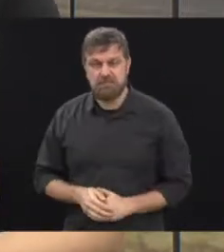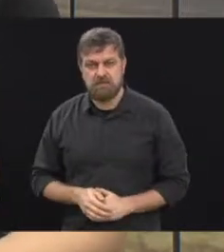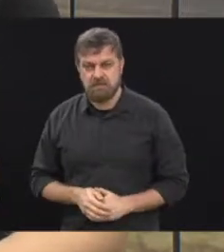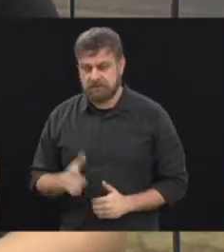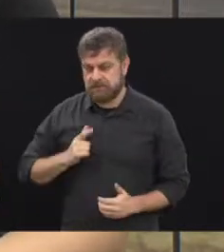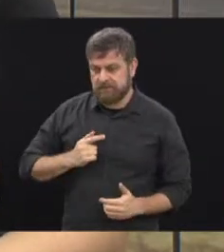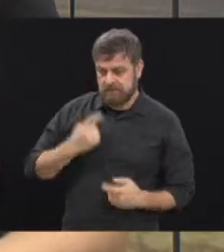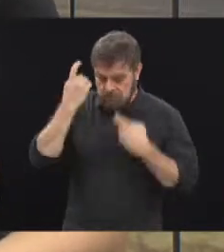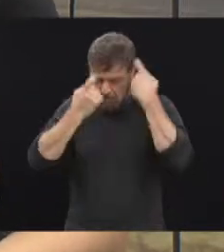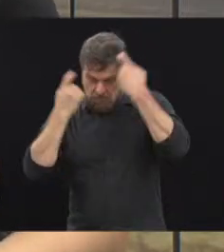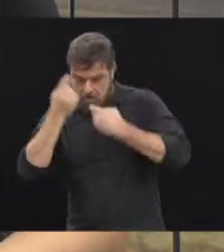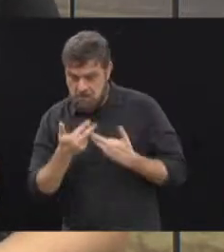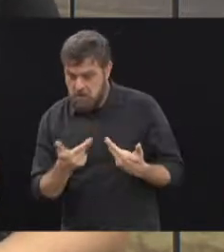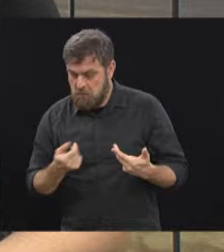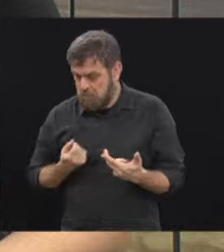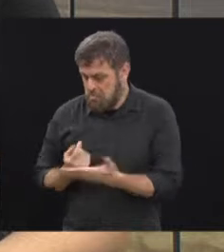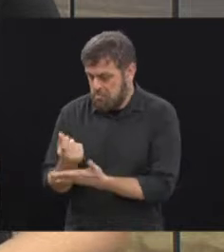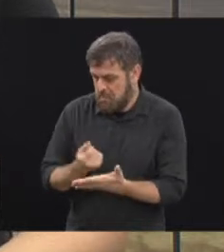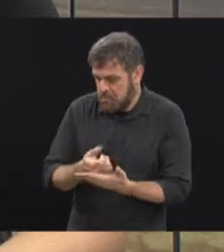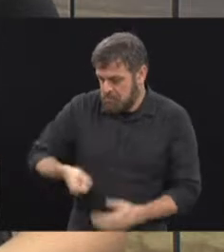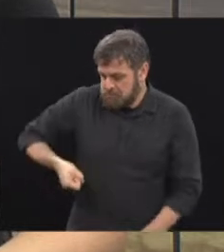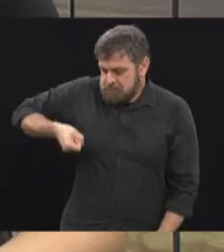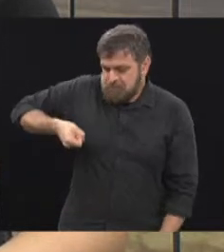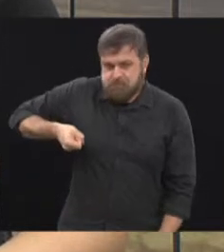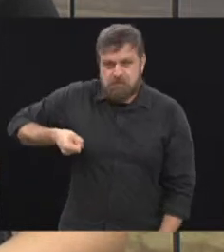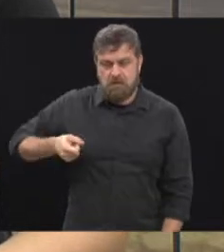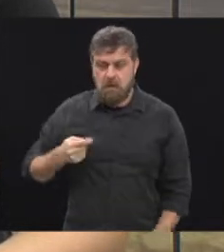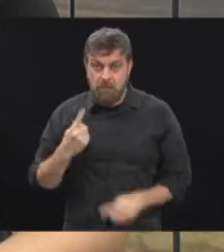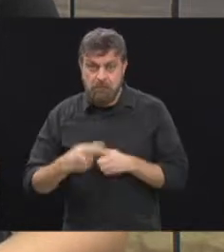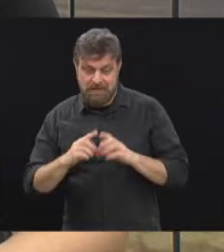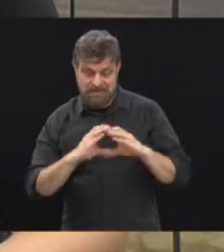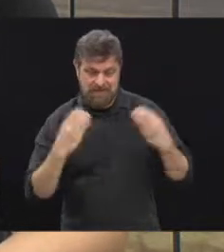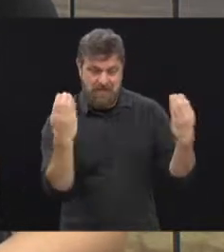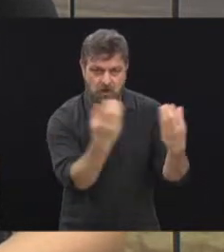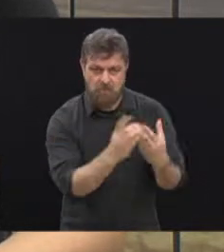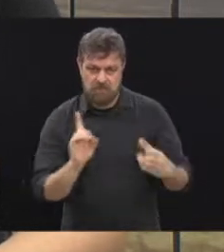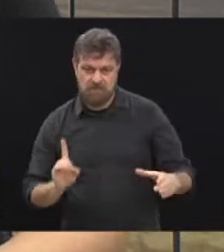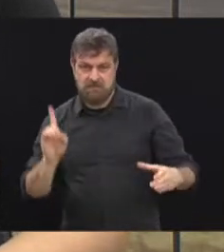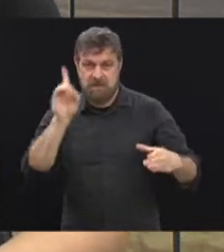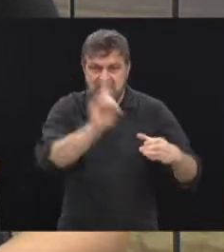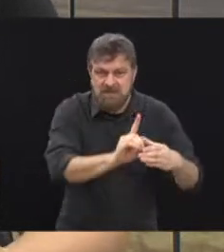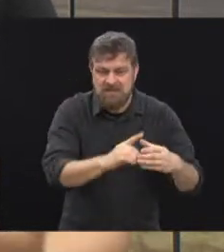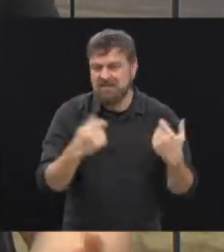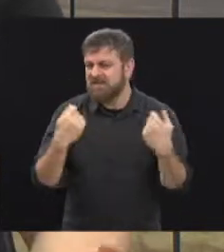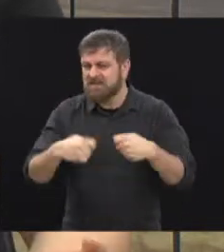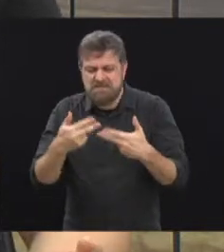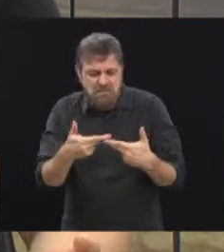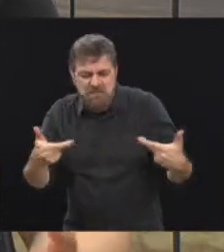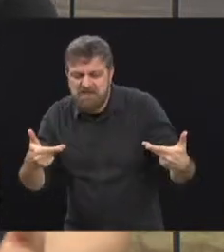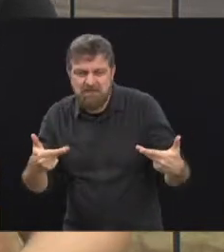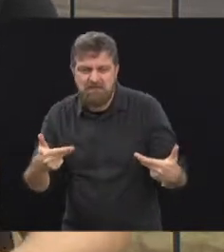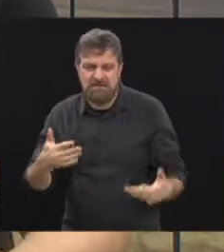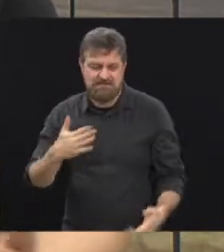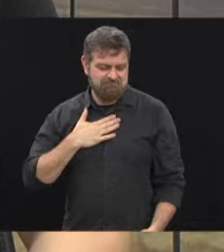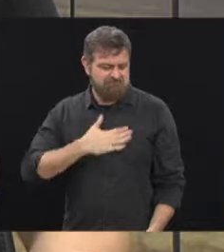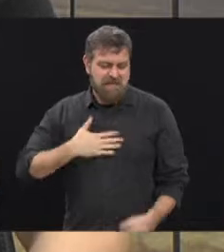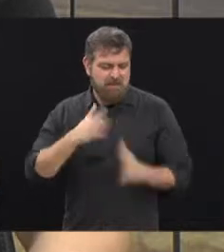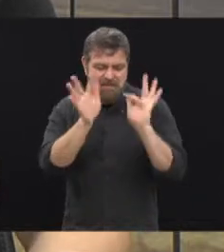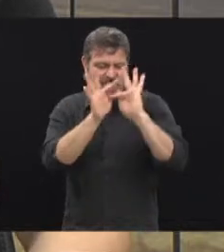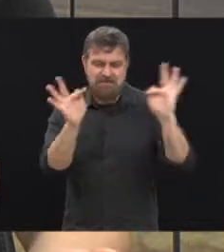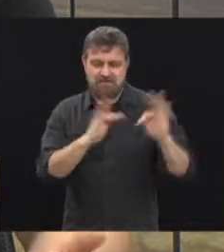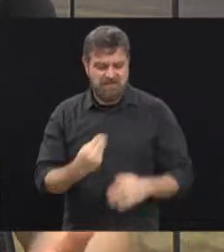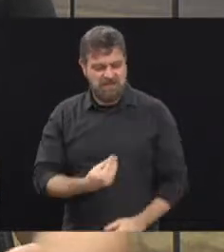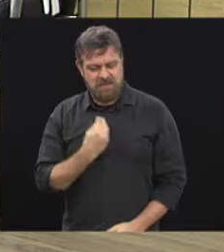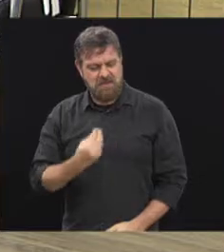toda do minimalismo veio de estar nas comunidades e ver que a gente não precisa de muito, nem para ser feliz e nem para